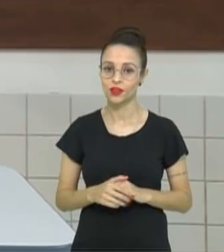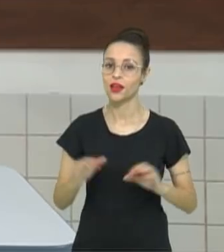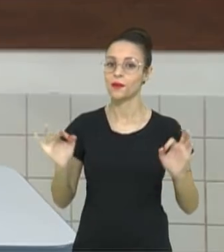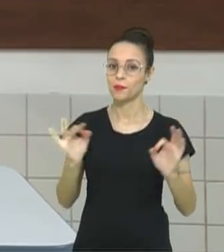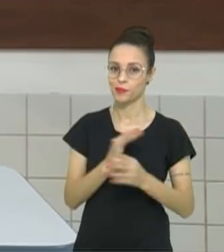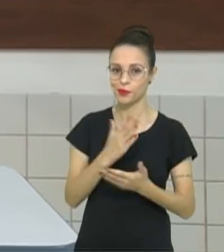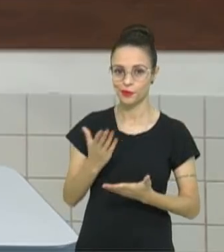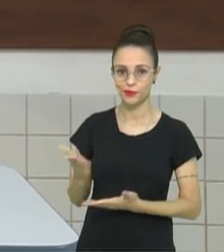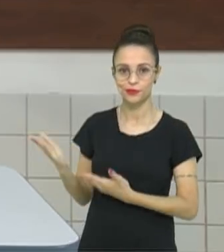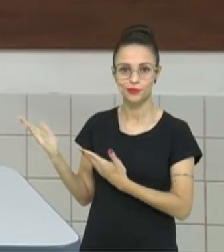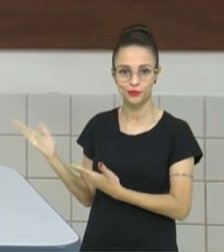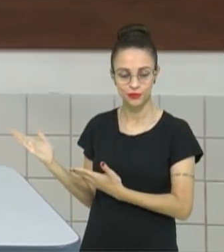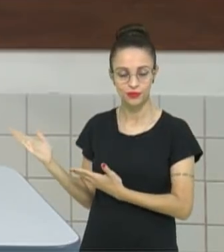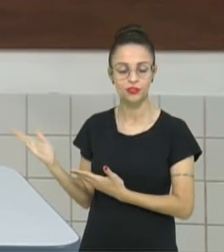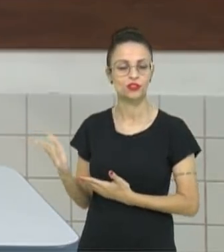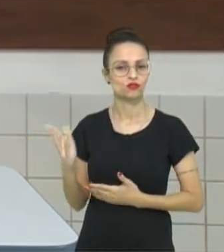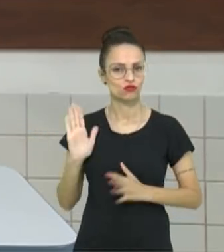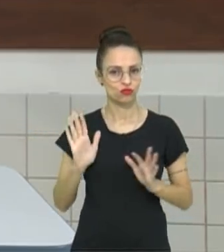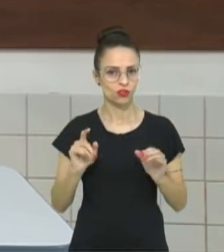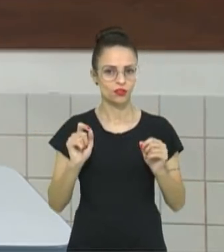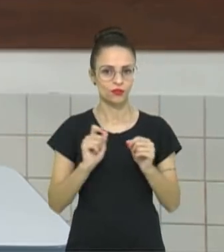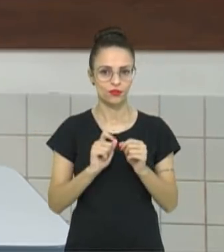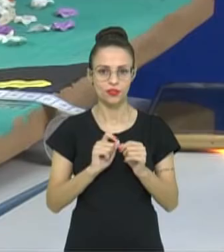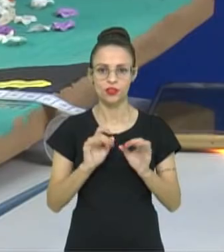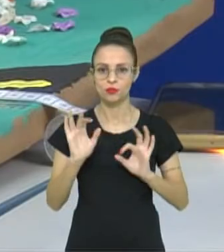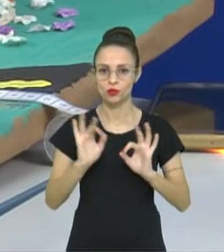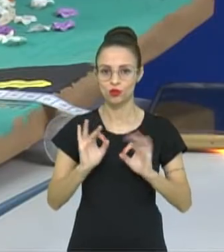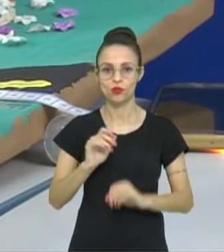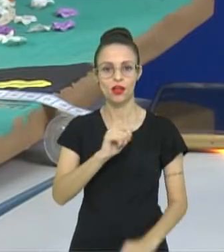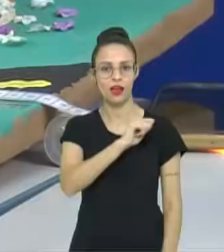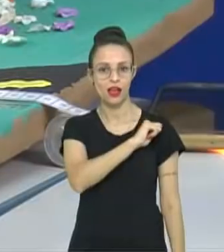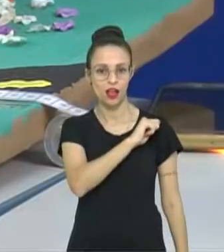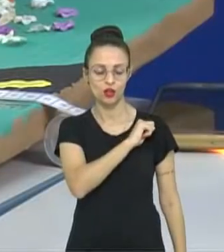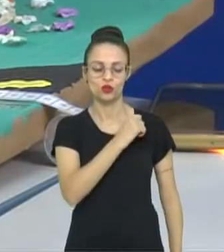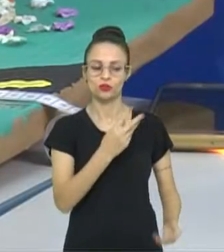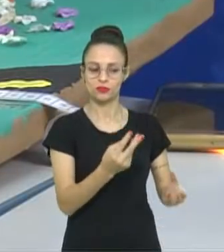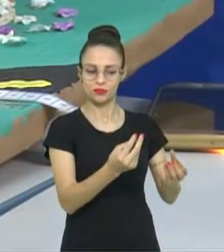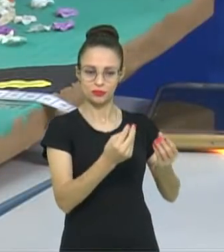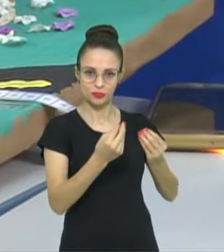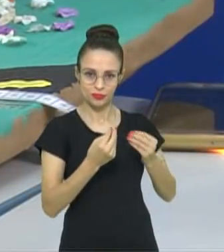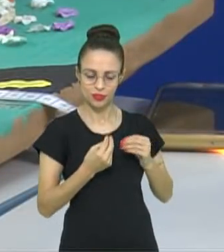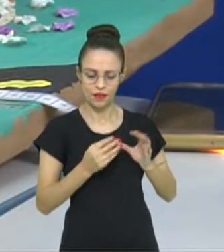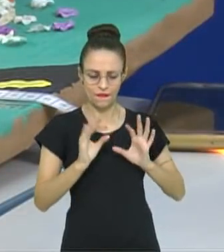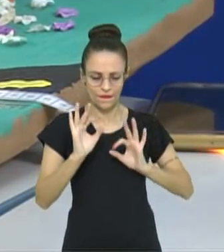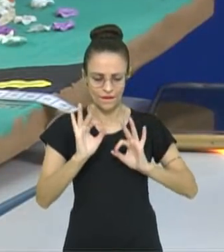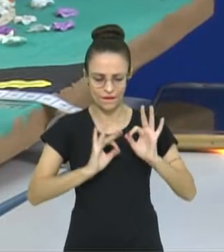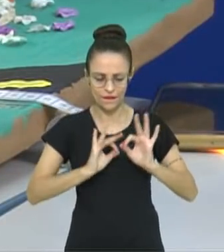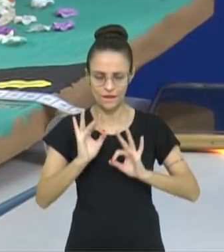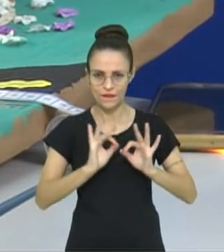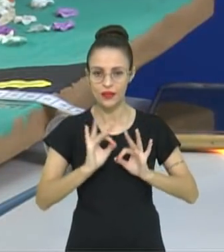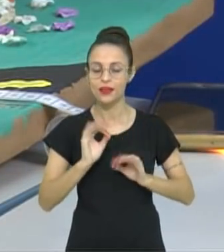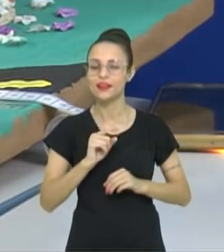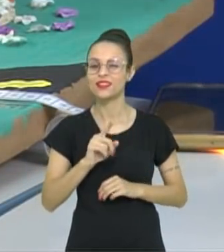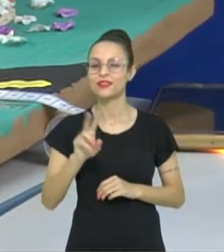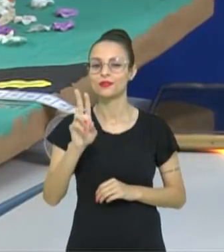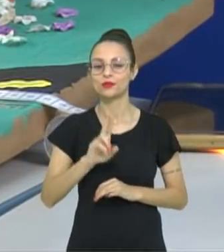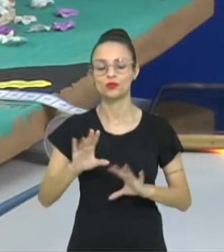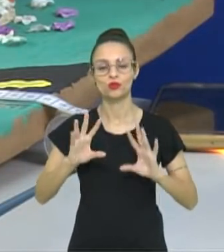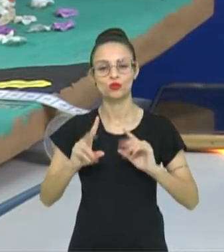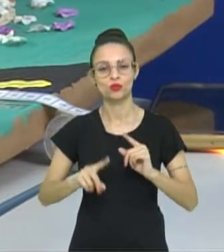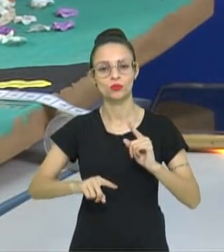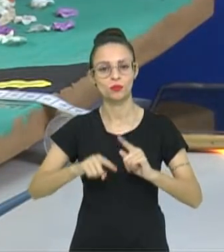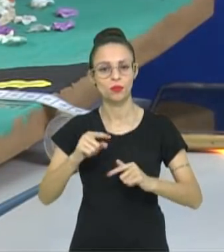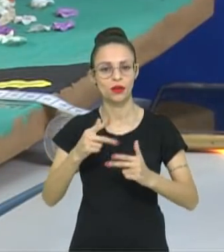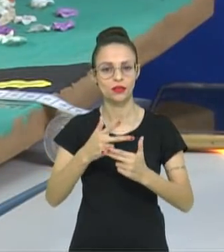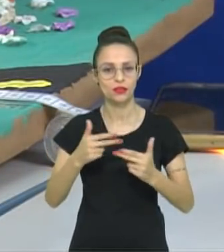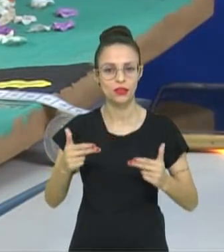uma maquete, né, que ficou pronta, um aluno querido me cedeu com todo o capricho, ele usou, né, todos os